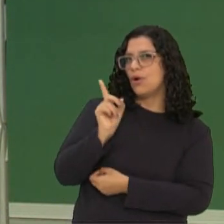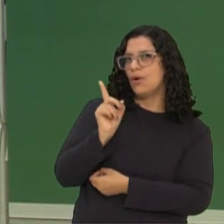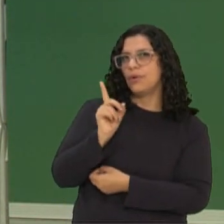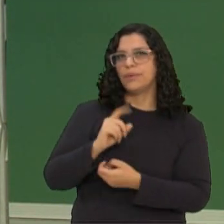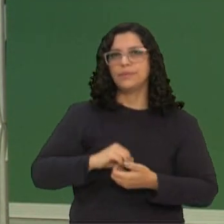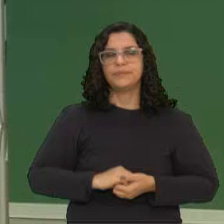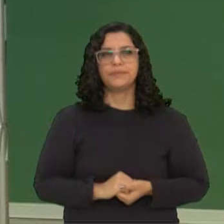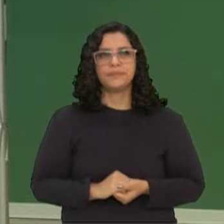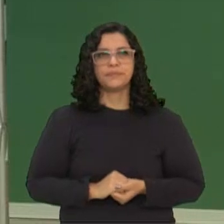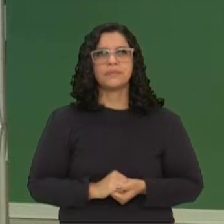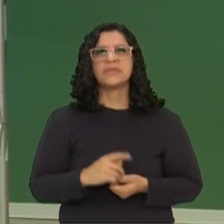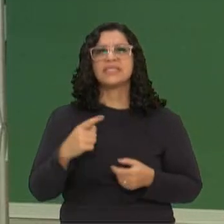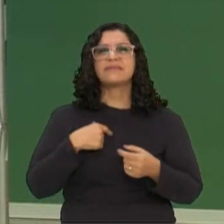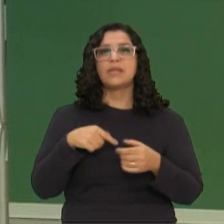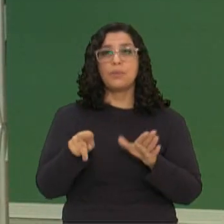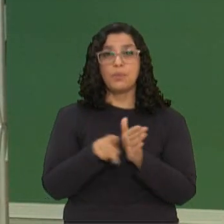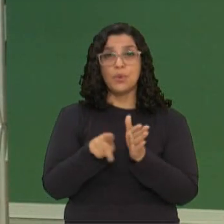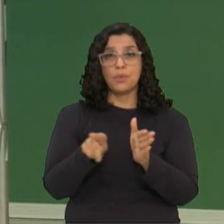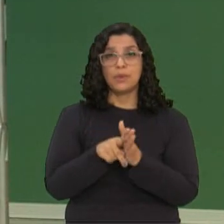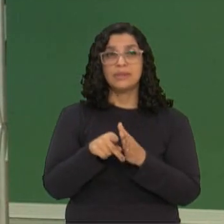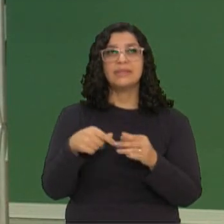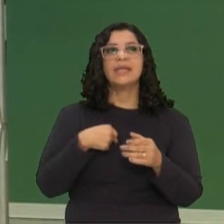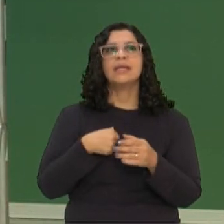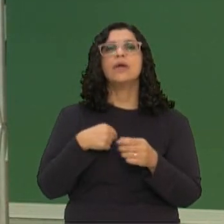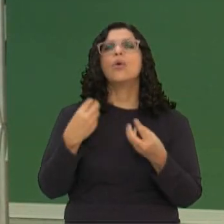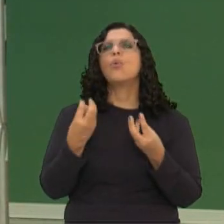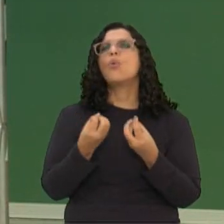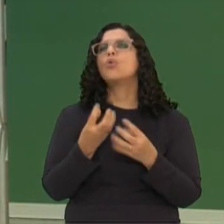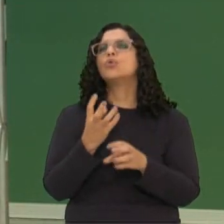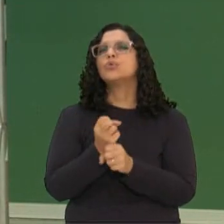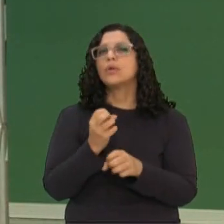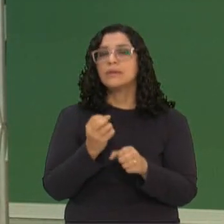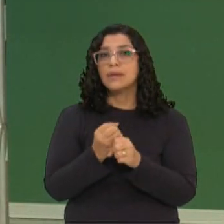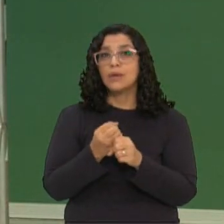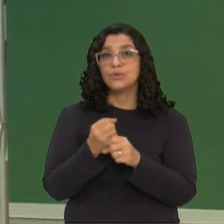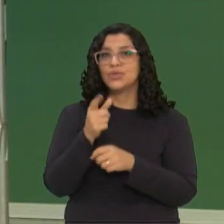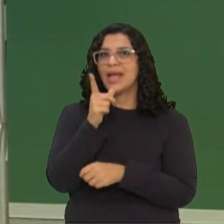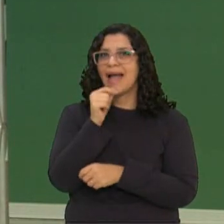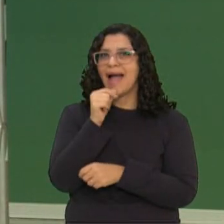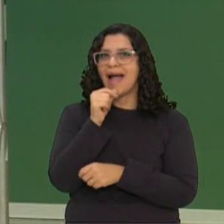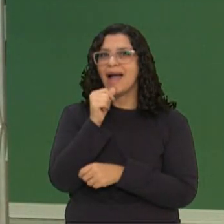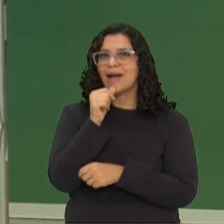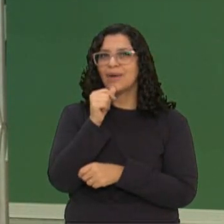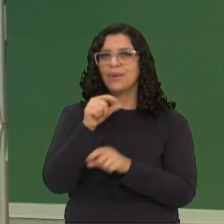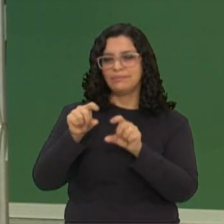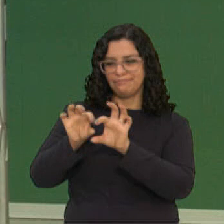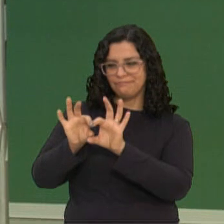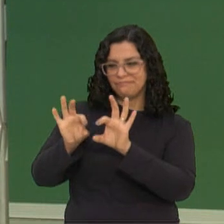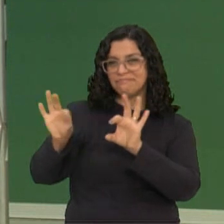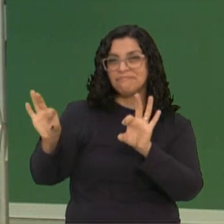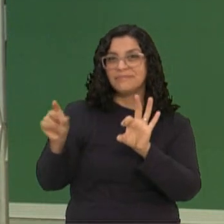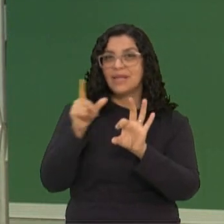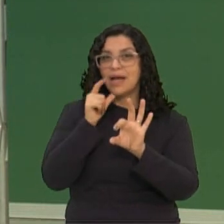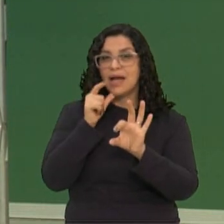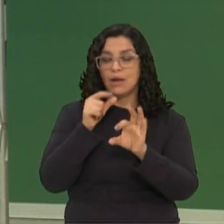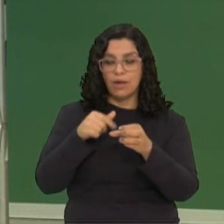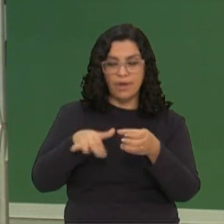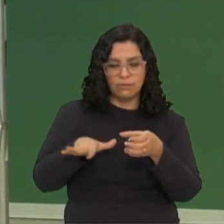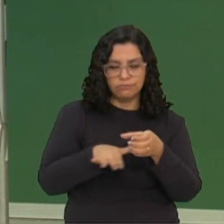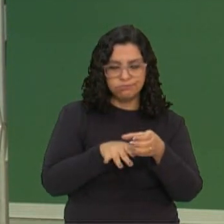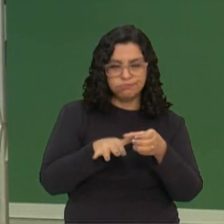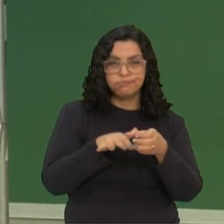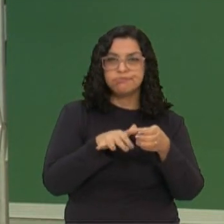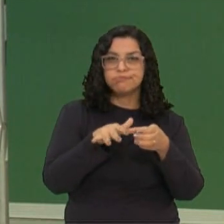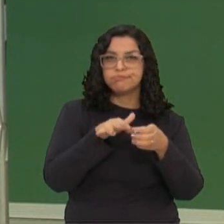elétrico, a partir do fluxo da corrente de água aqui que vai preencher essa